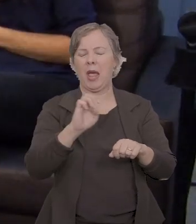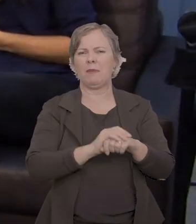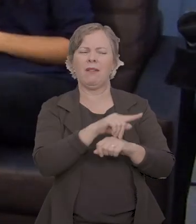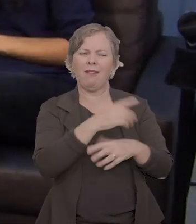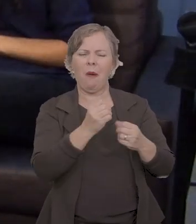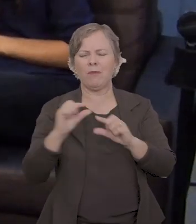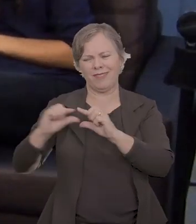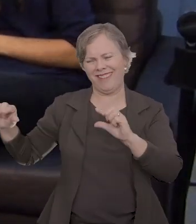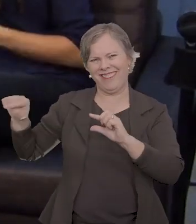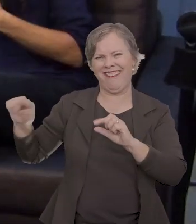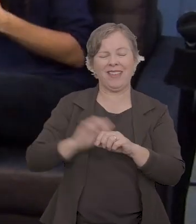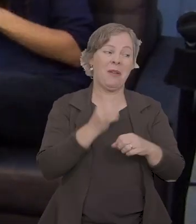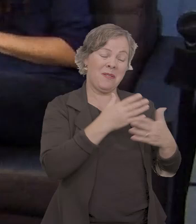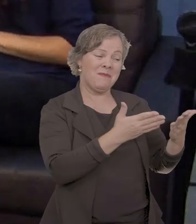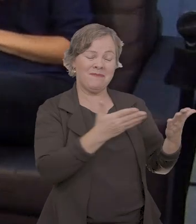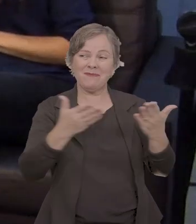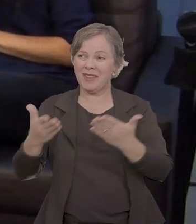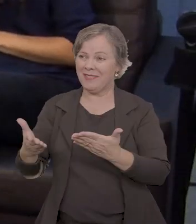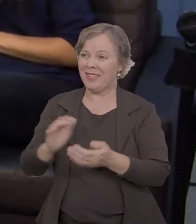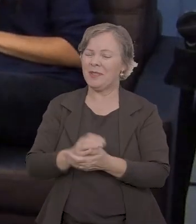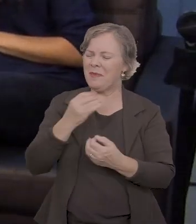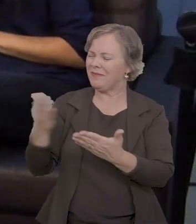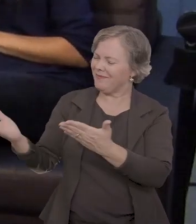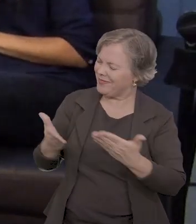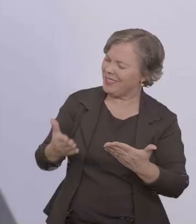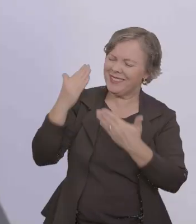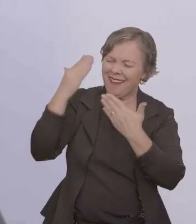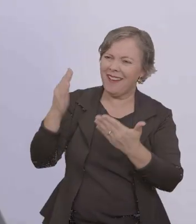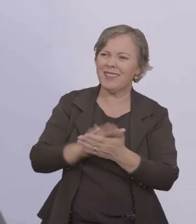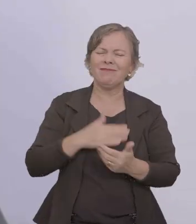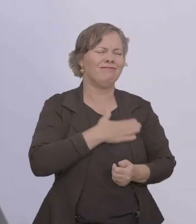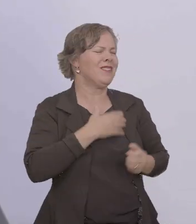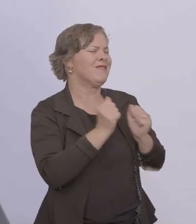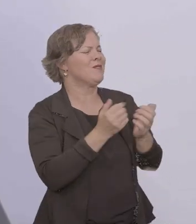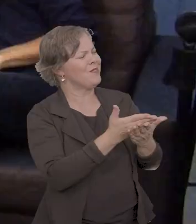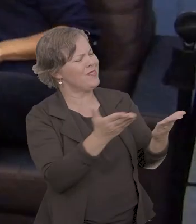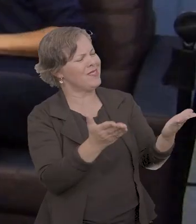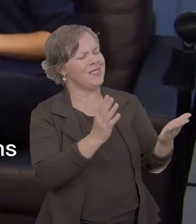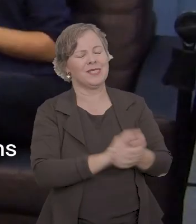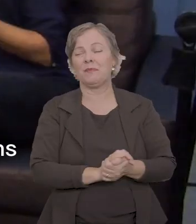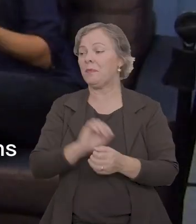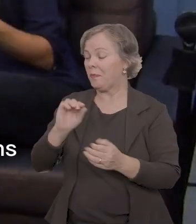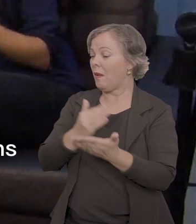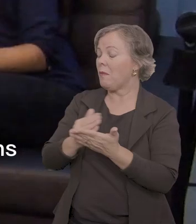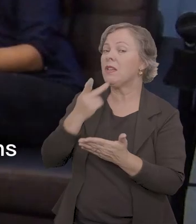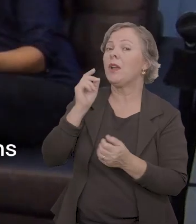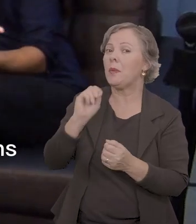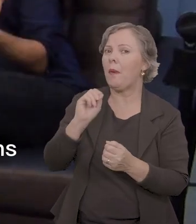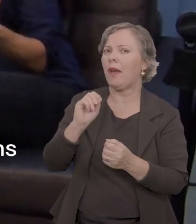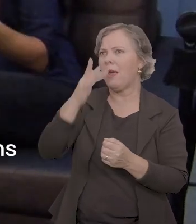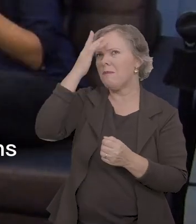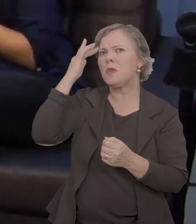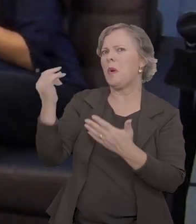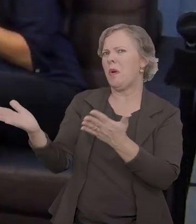seja bem-vindo aqui ao nosso podcast. Obrigado pela sua disponibilidade aqui com a gente. Viu? Obrigado, é um prazer estar com você. Guilherme, vamos começar então falando das